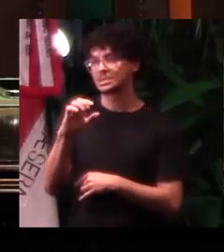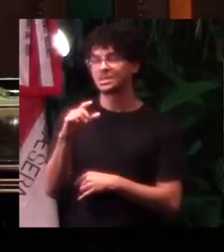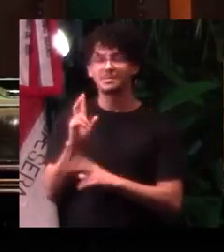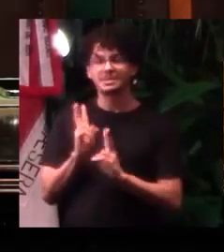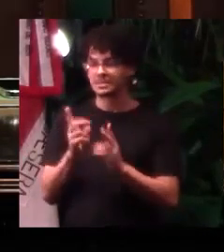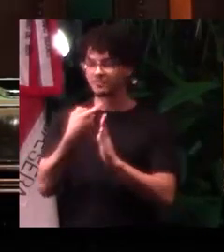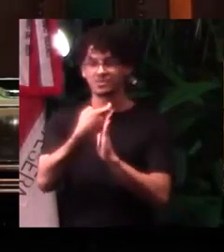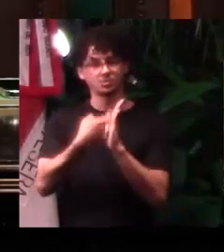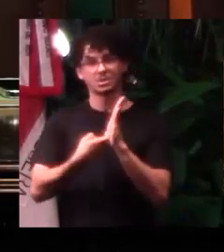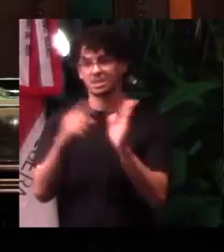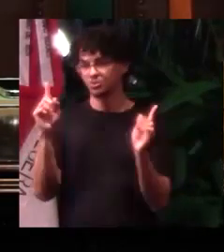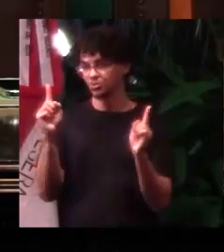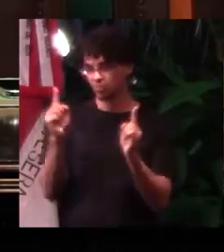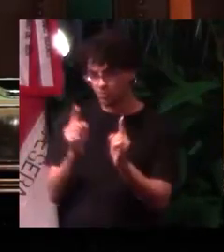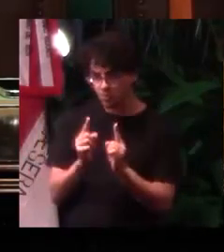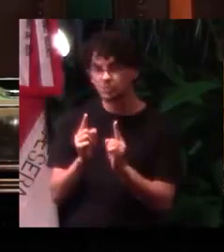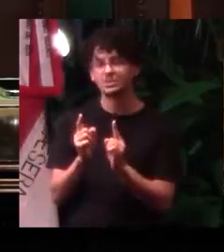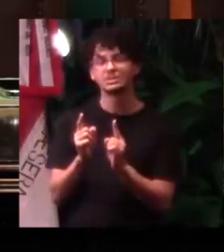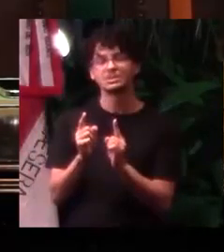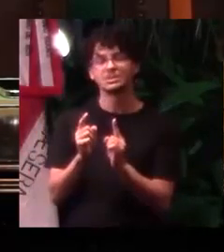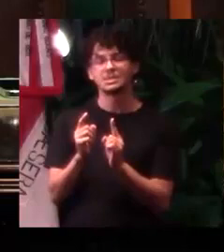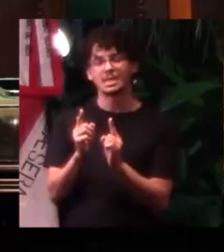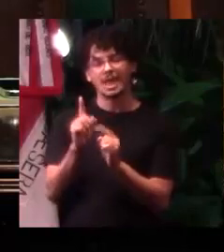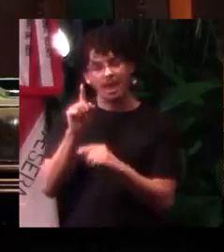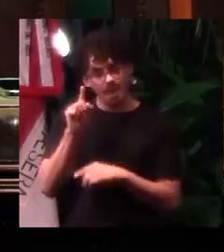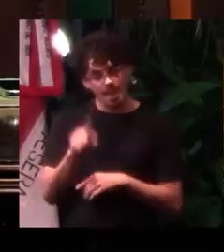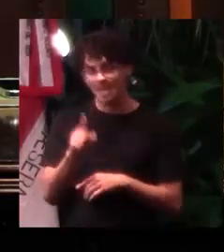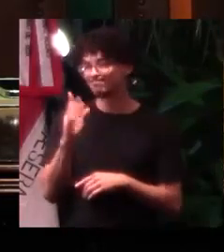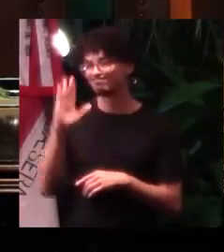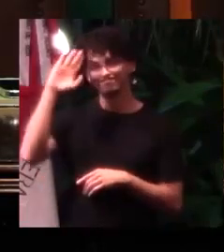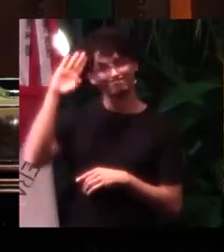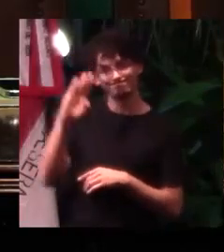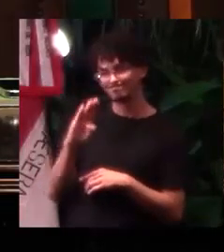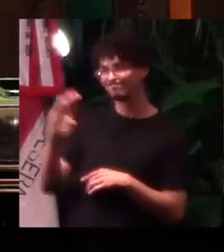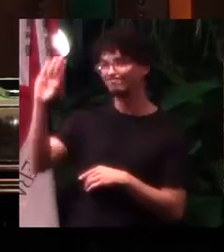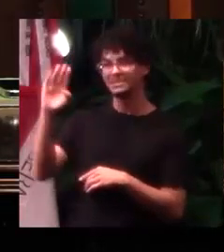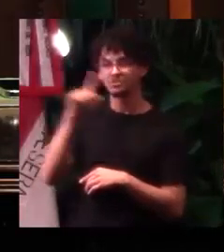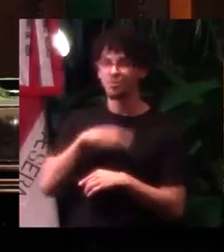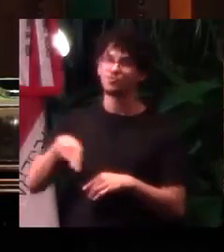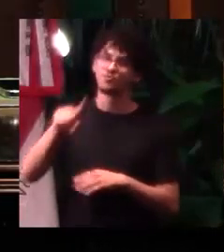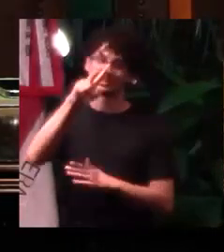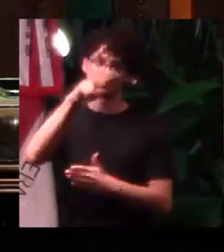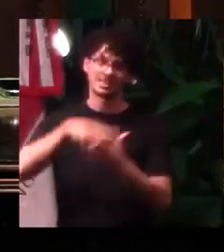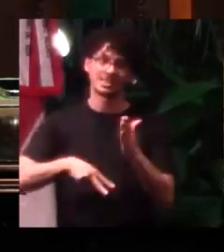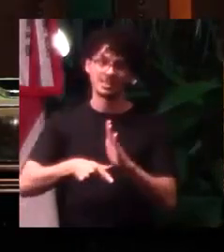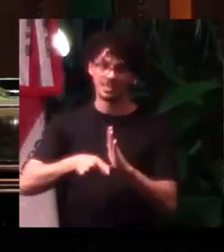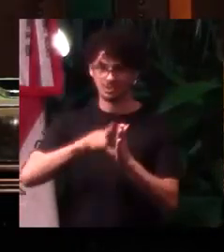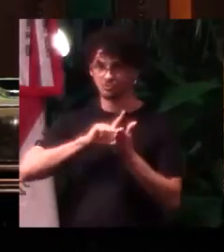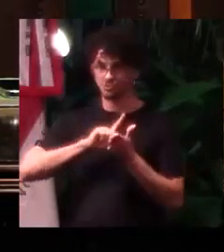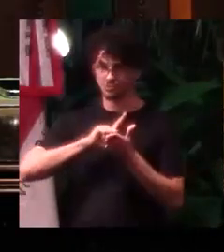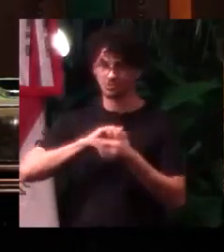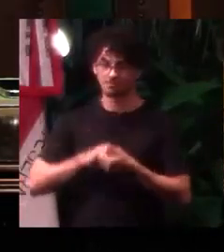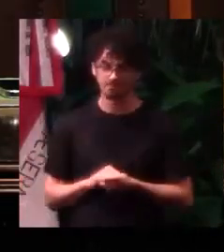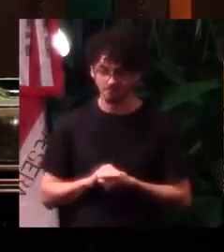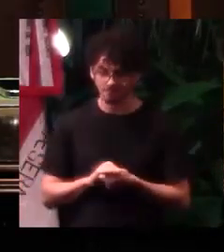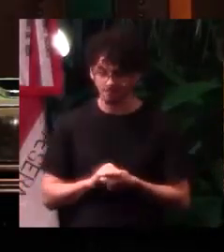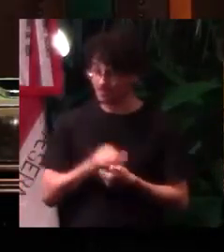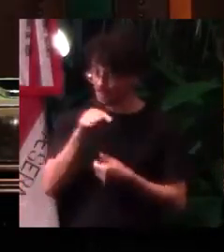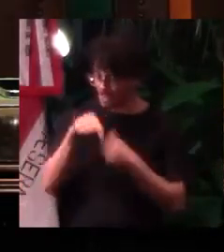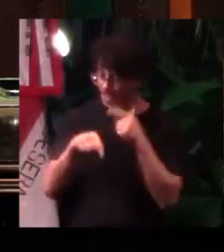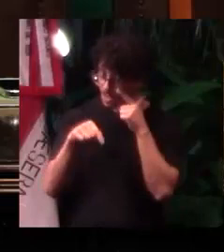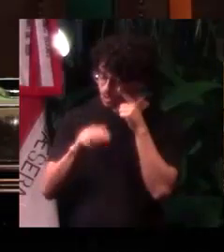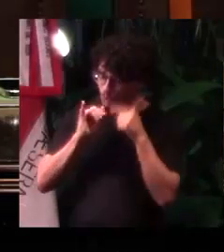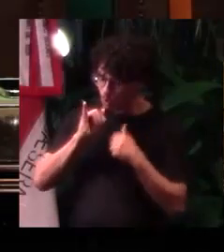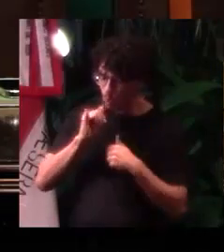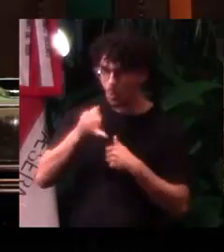curtos e eu acho fundamental que vocês venham para cá com ele lido. Esse conto de hoje, por exemplo,